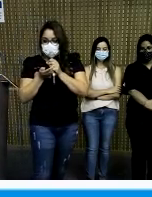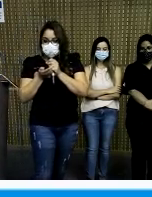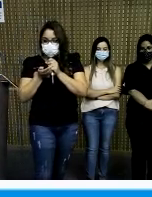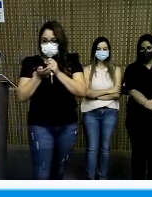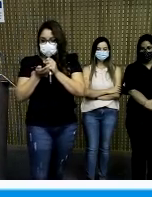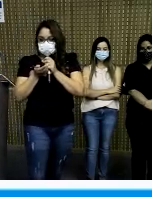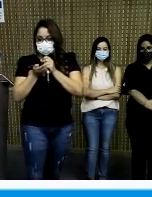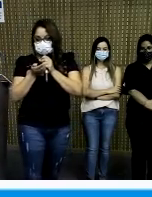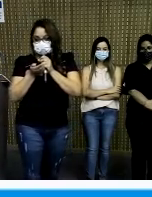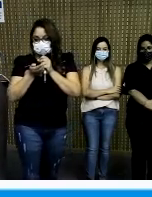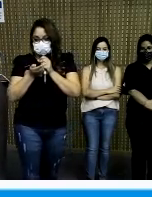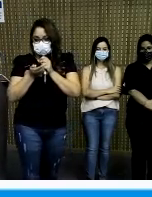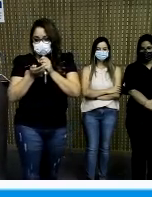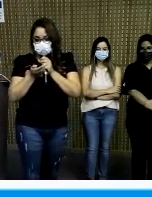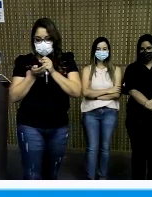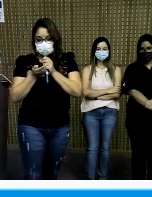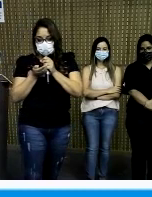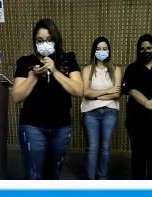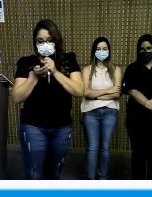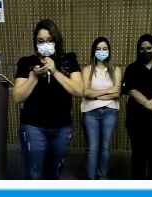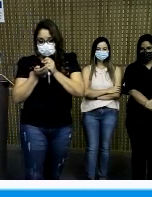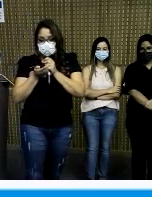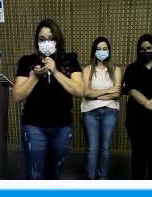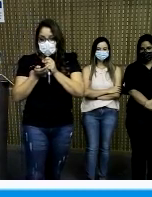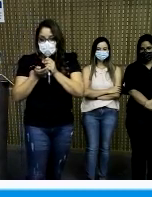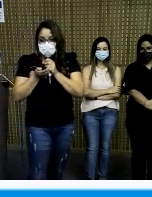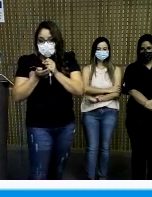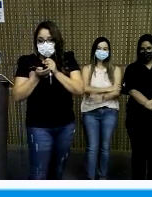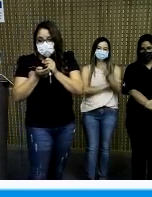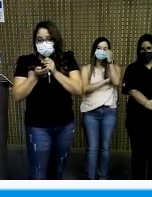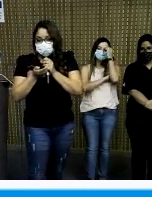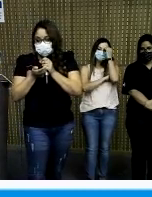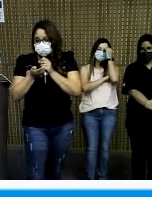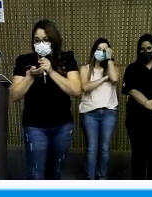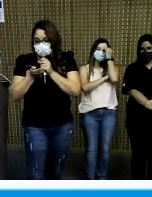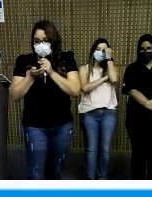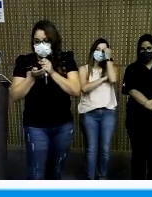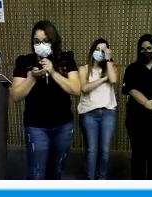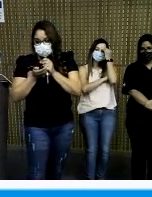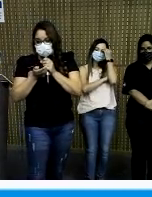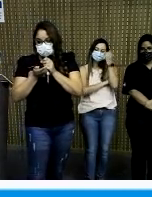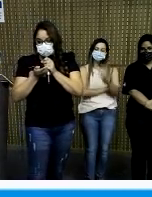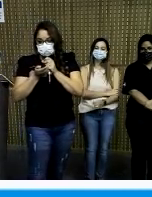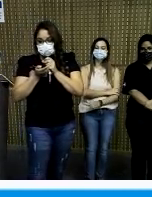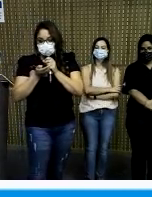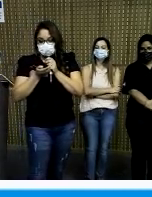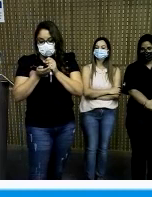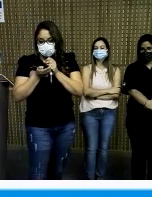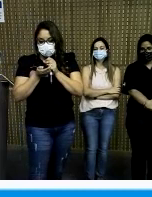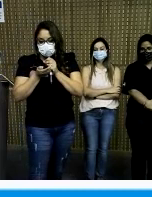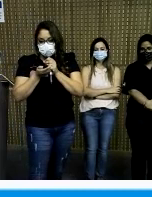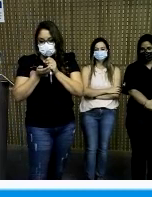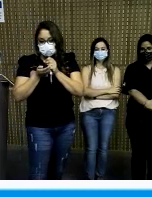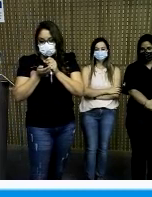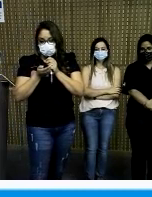e 3,58% no primeiro semestre. Na questão de diabetes, 3,83%